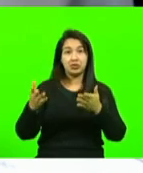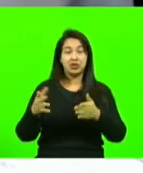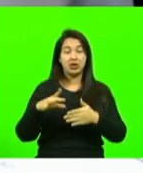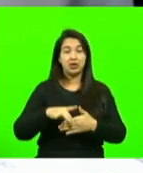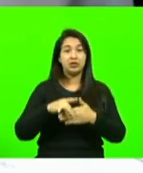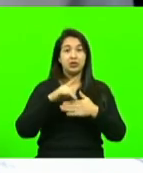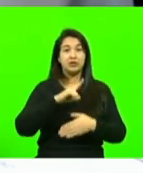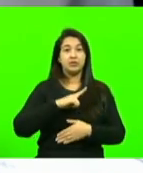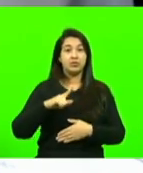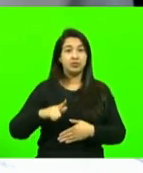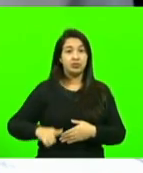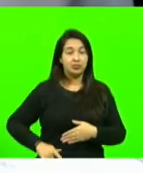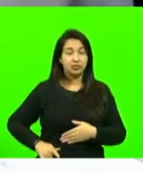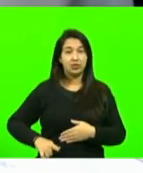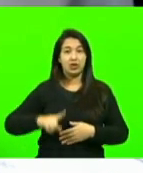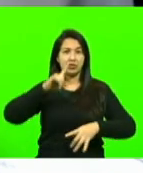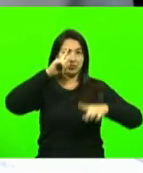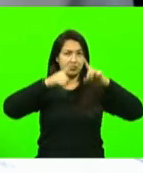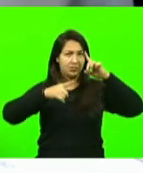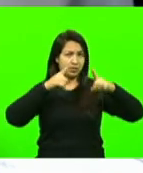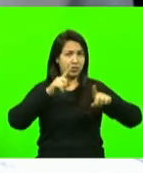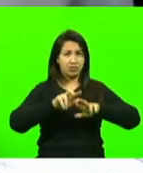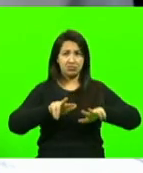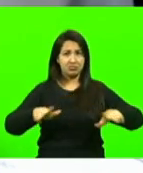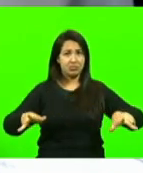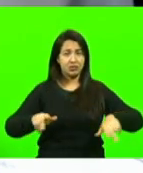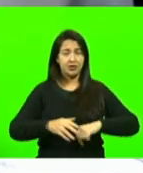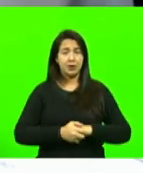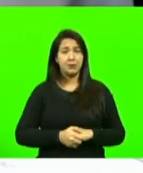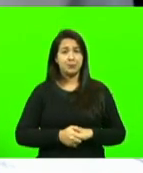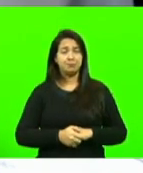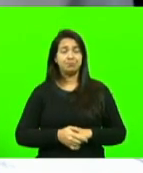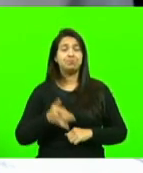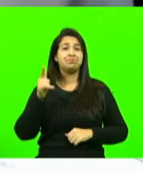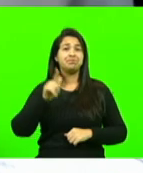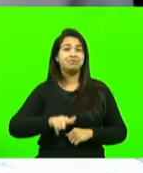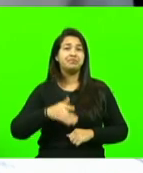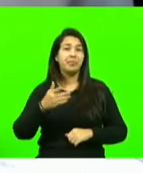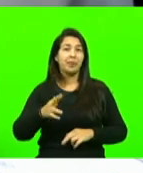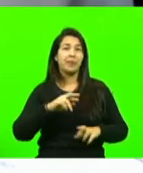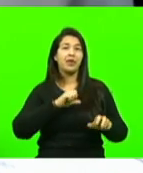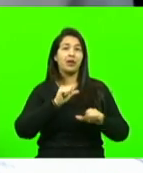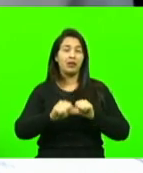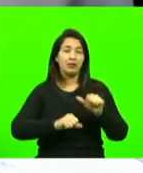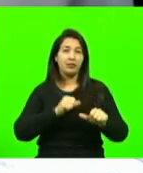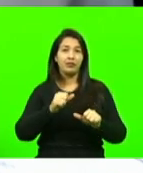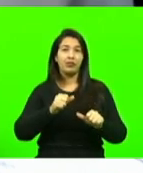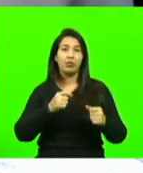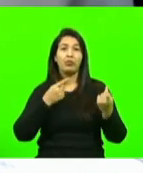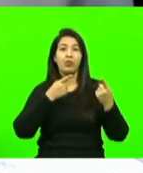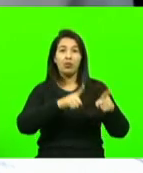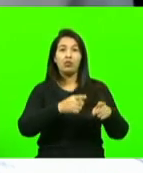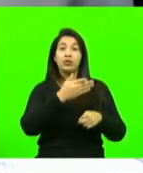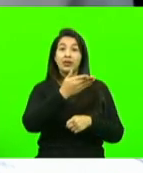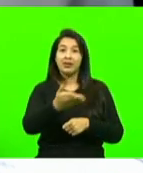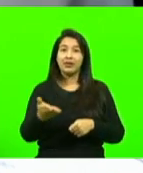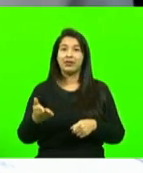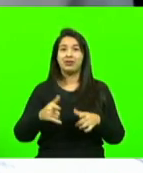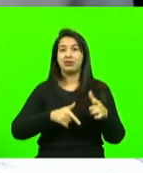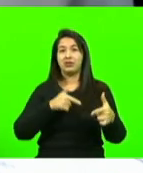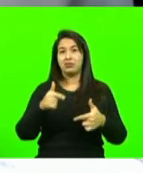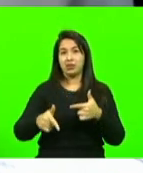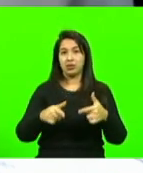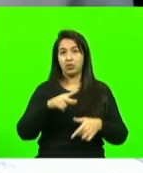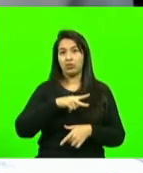é órgãos do serviço público fala sobre outras pectus reforma ela tá com assim aqueles que fazem o serviço público Então